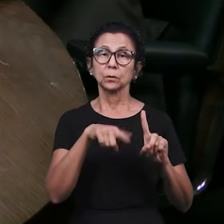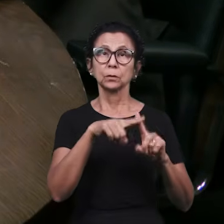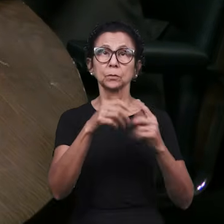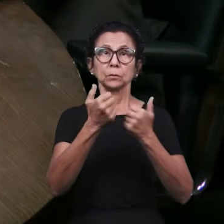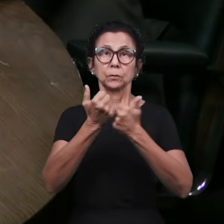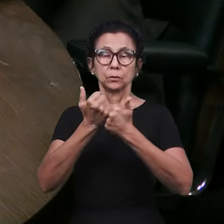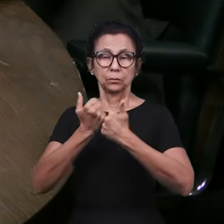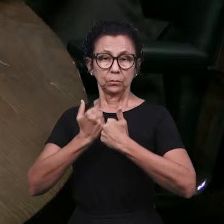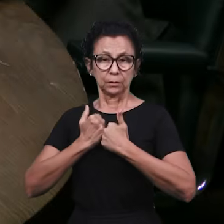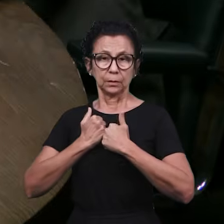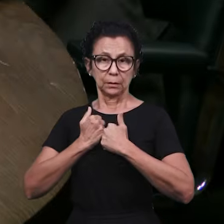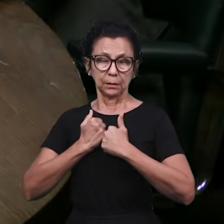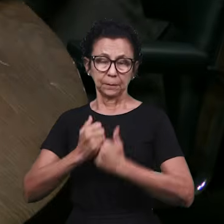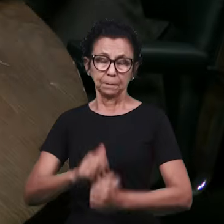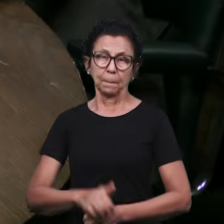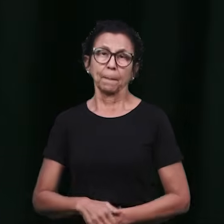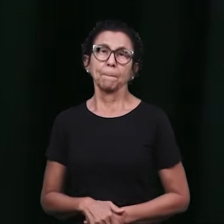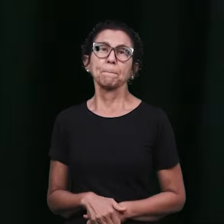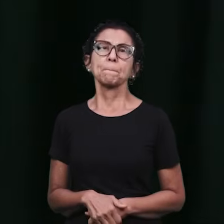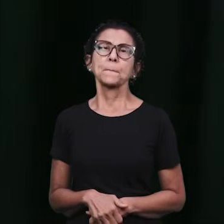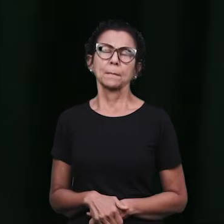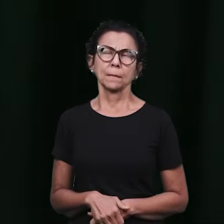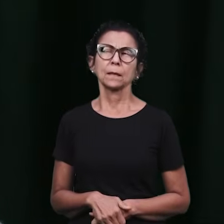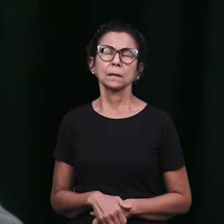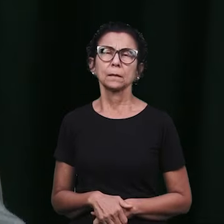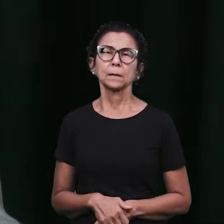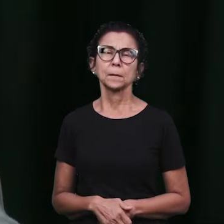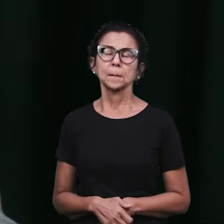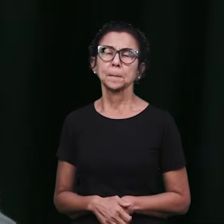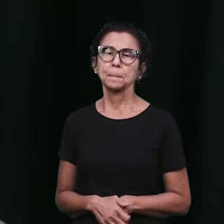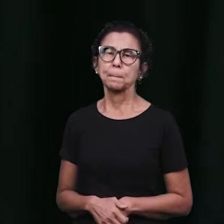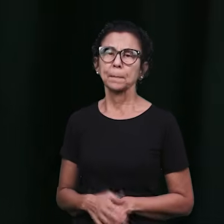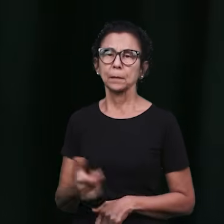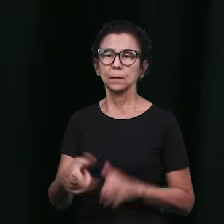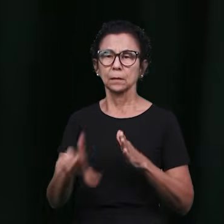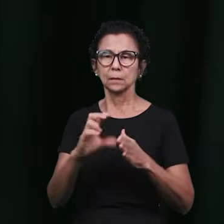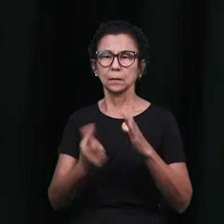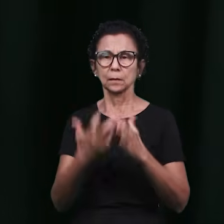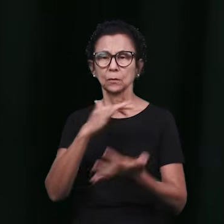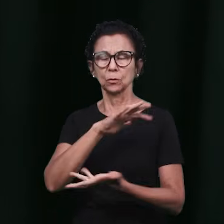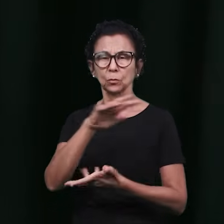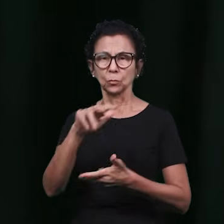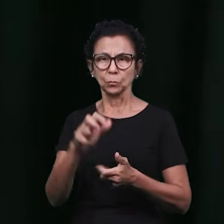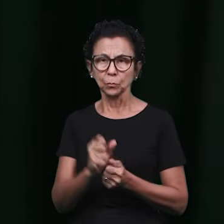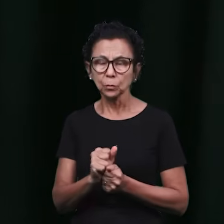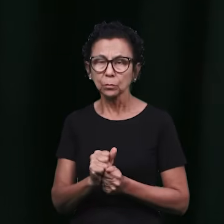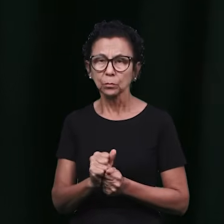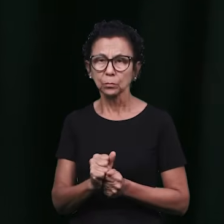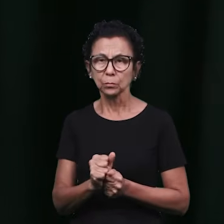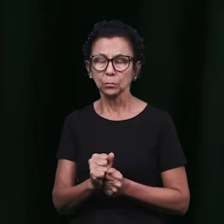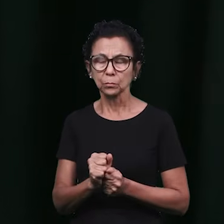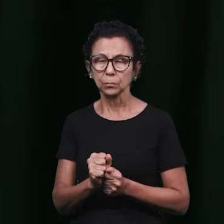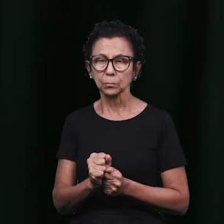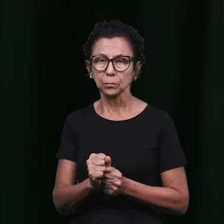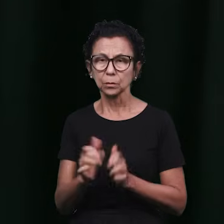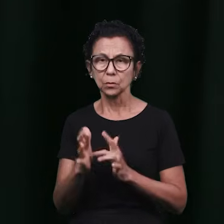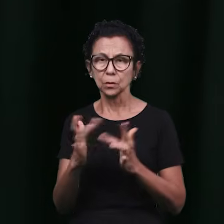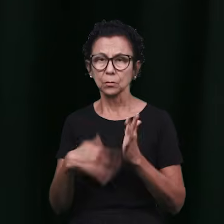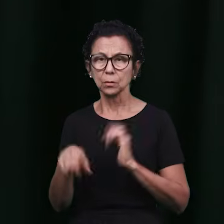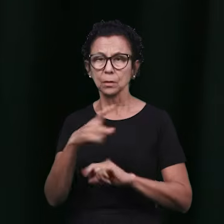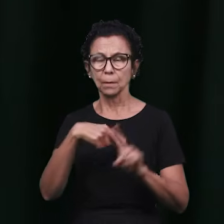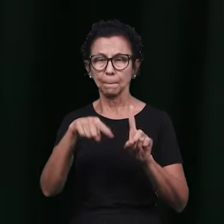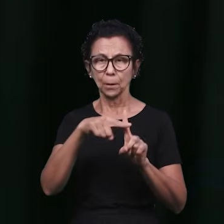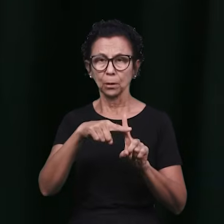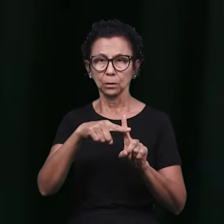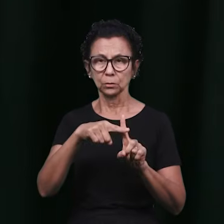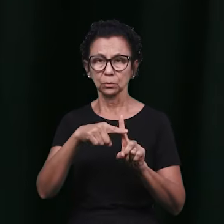a fundação do mundo. Já era profético. Já era profético. Então, é importante nós entendermos que à medida